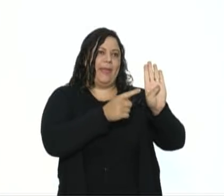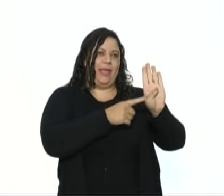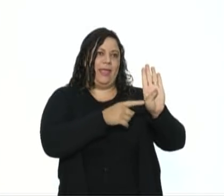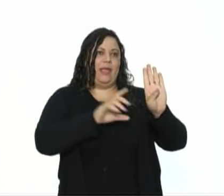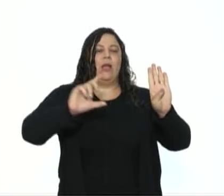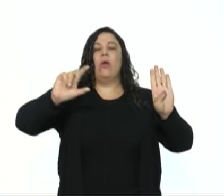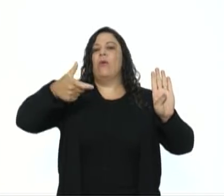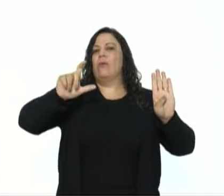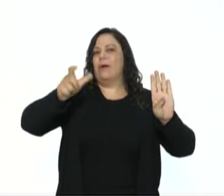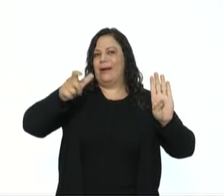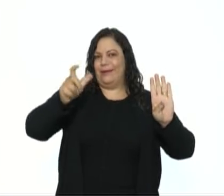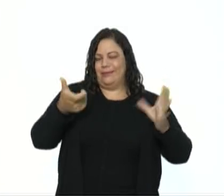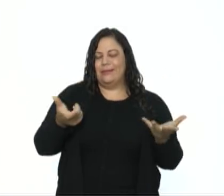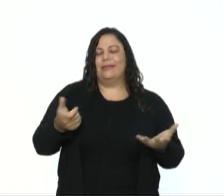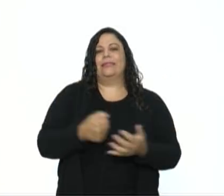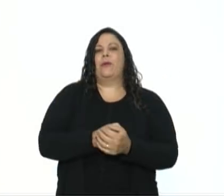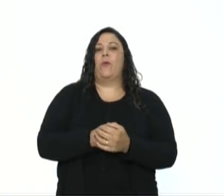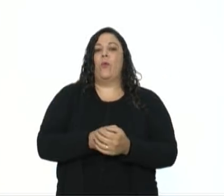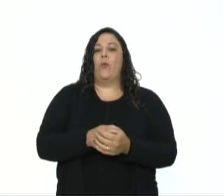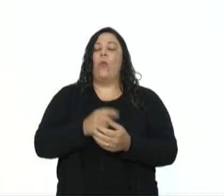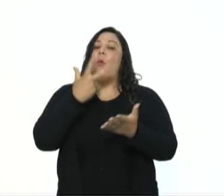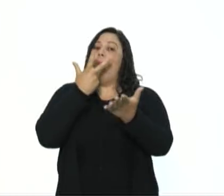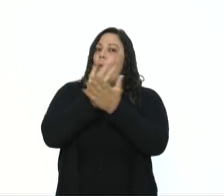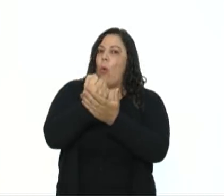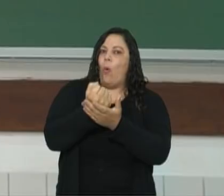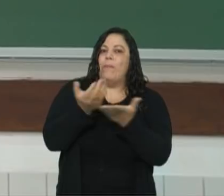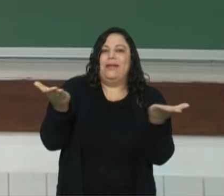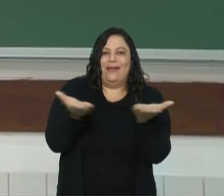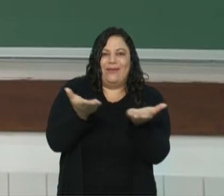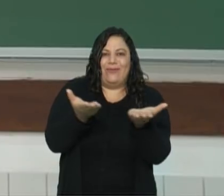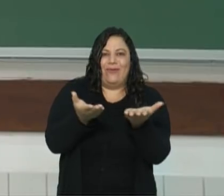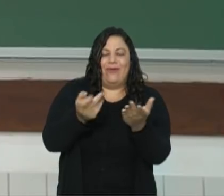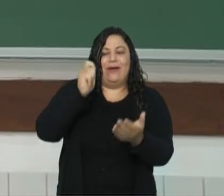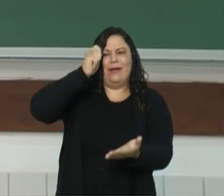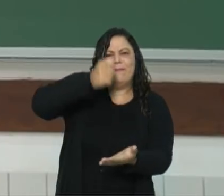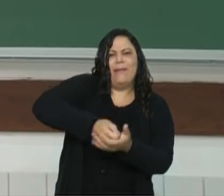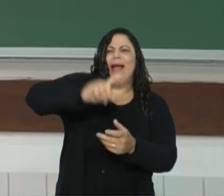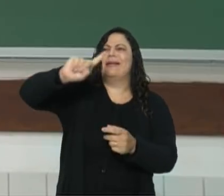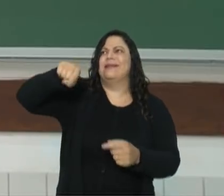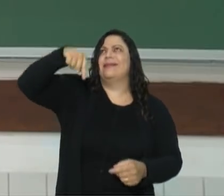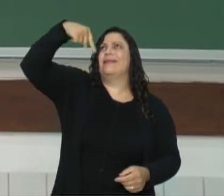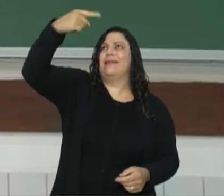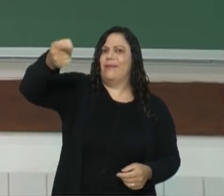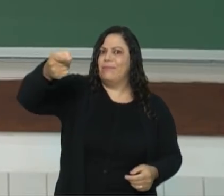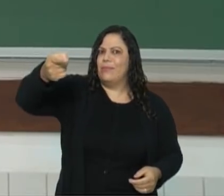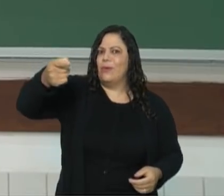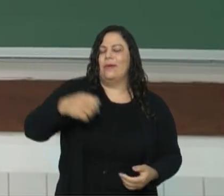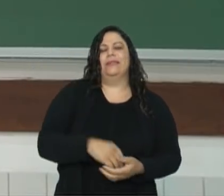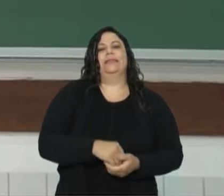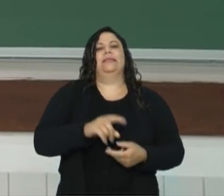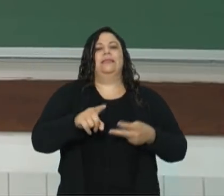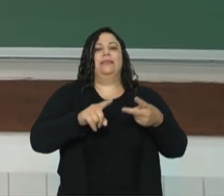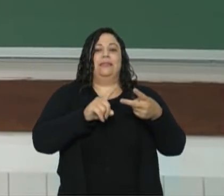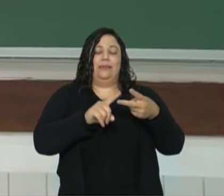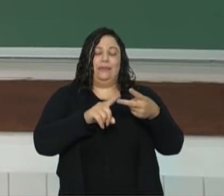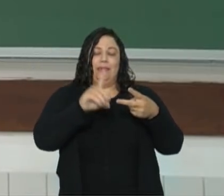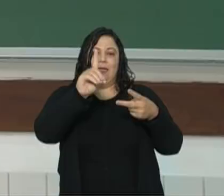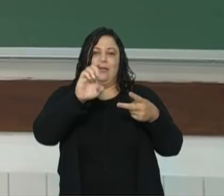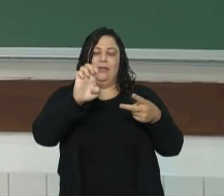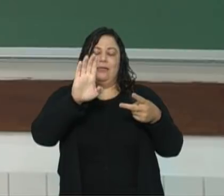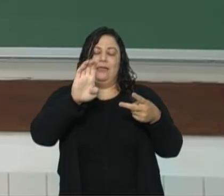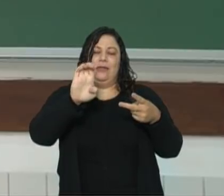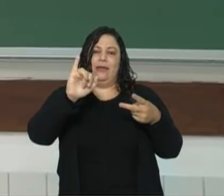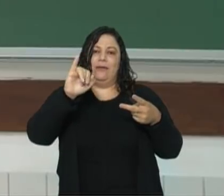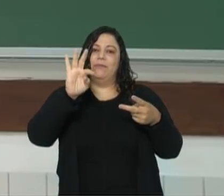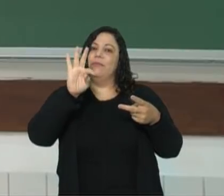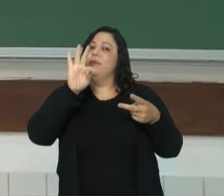ferramenta do tipo compre já, pague já, né? Se a gente for observar, é óbvio que é bastante interessante, na maioria